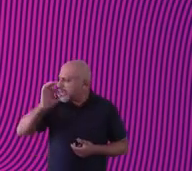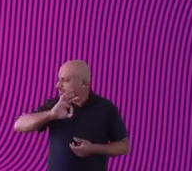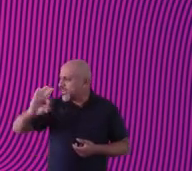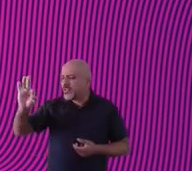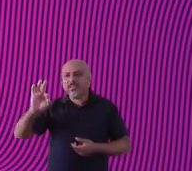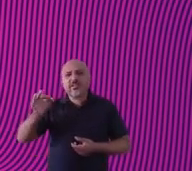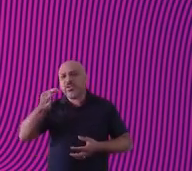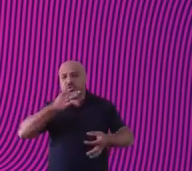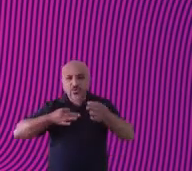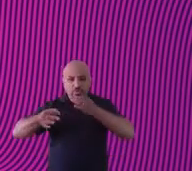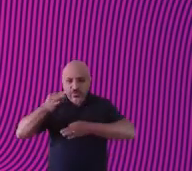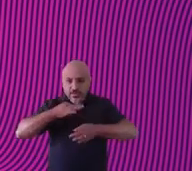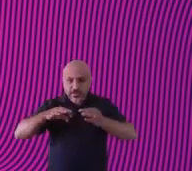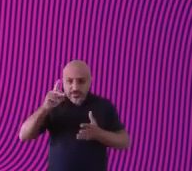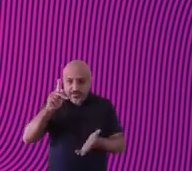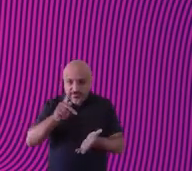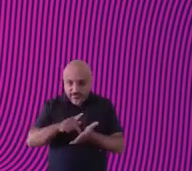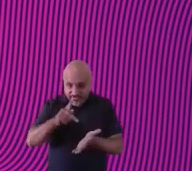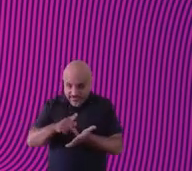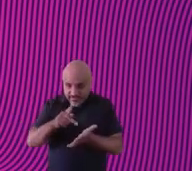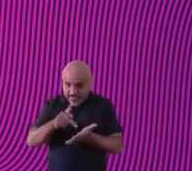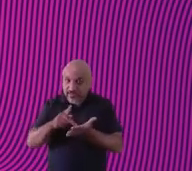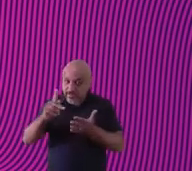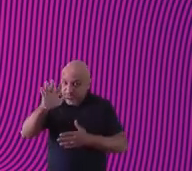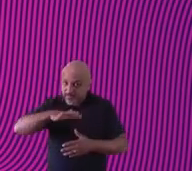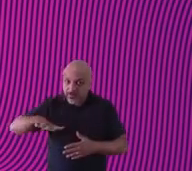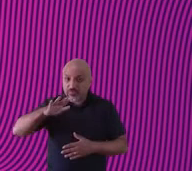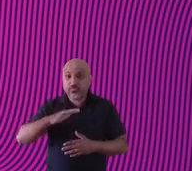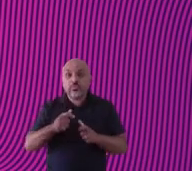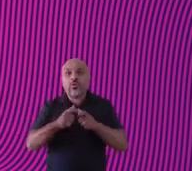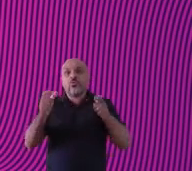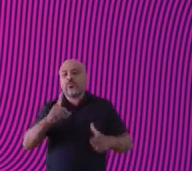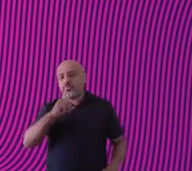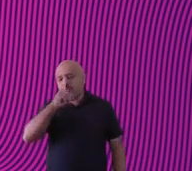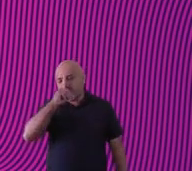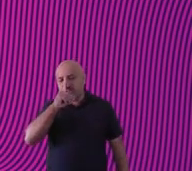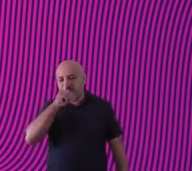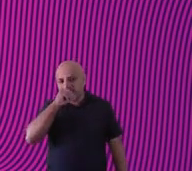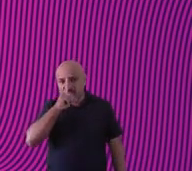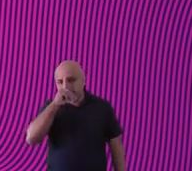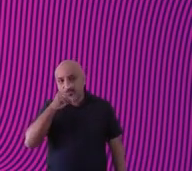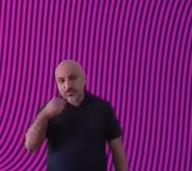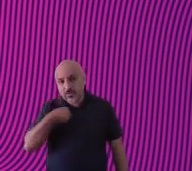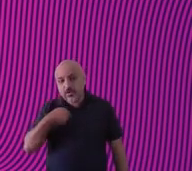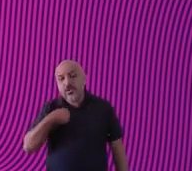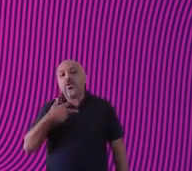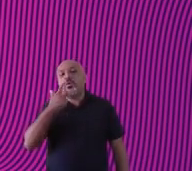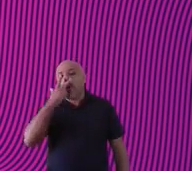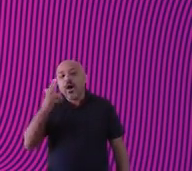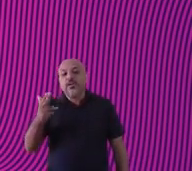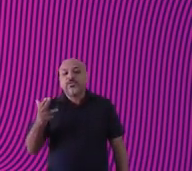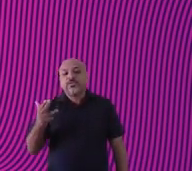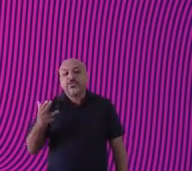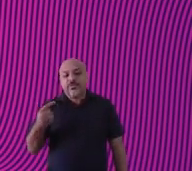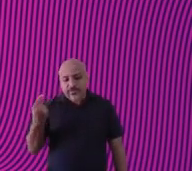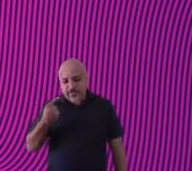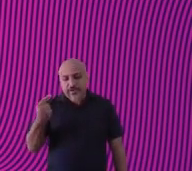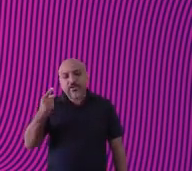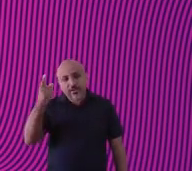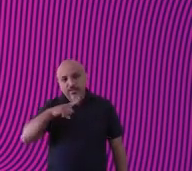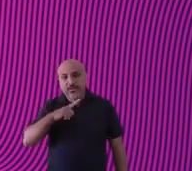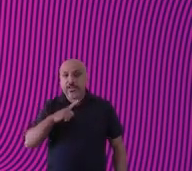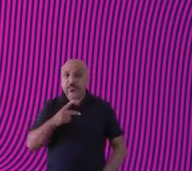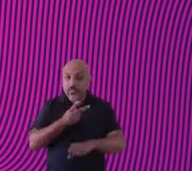é na verdade esse cenário do alto risco eu eu acho que a gente primeiro deve